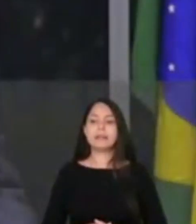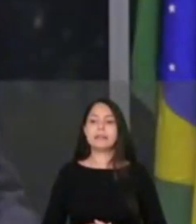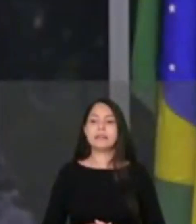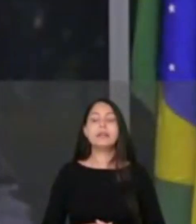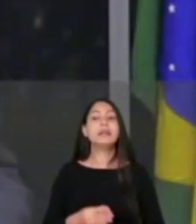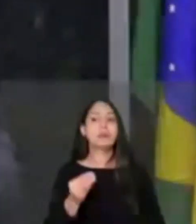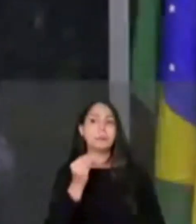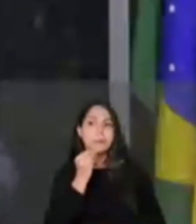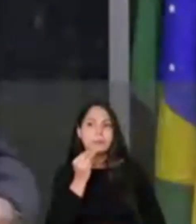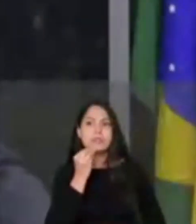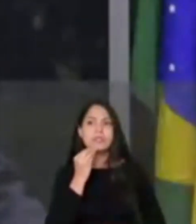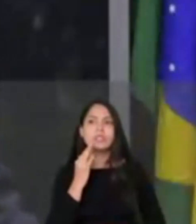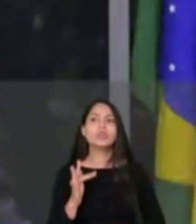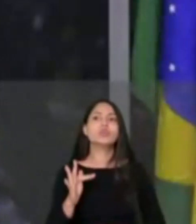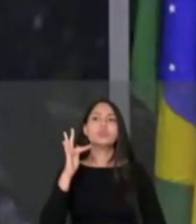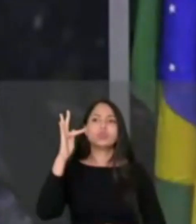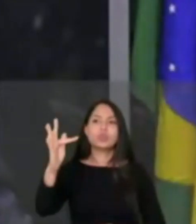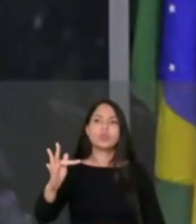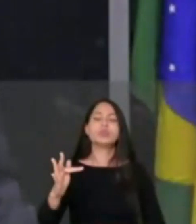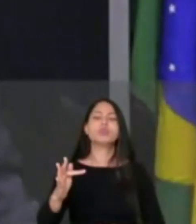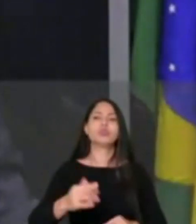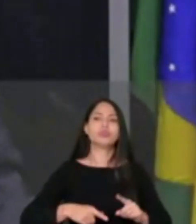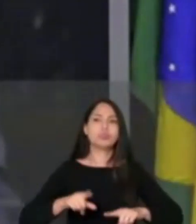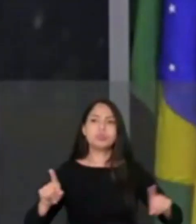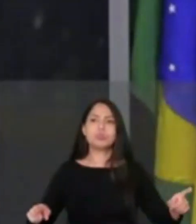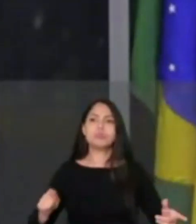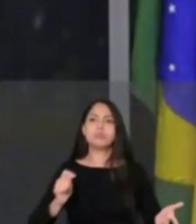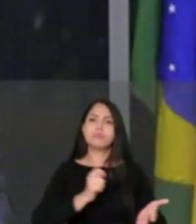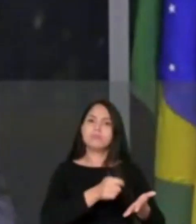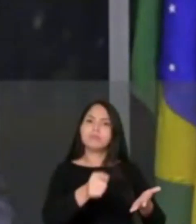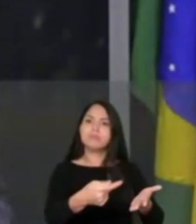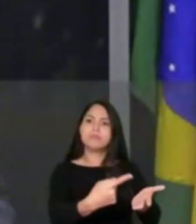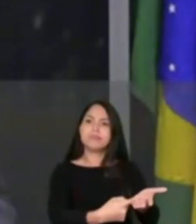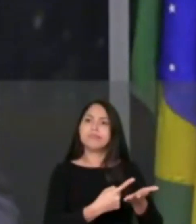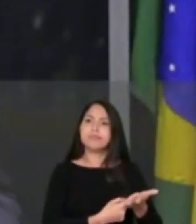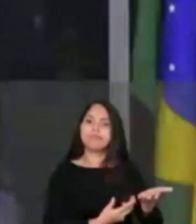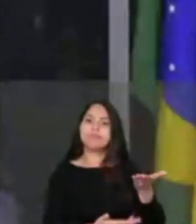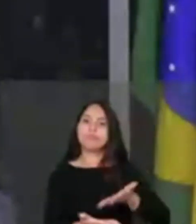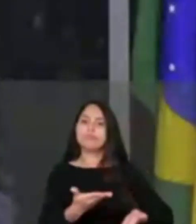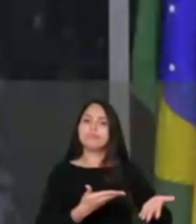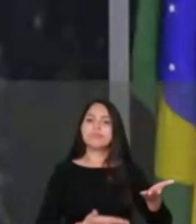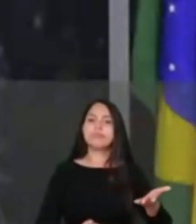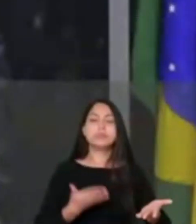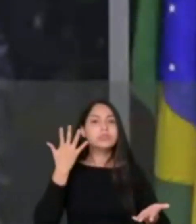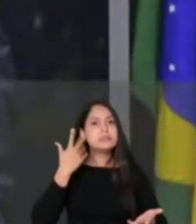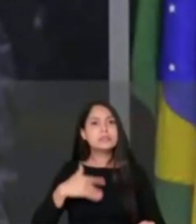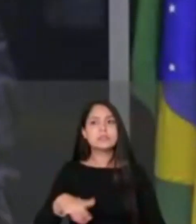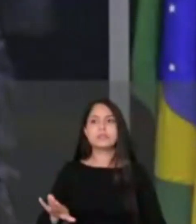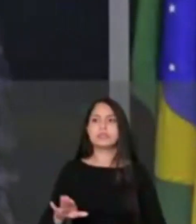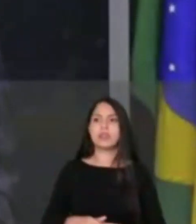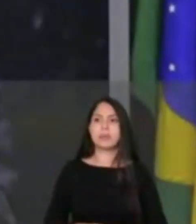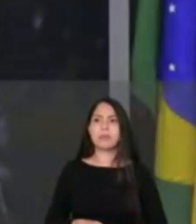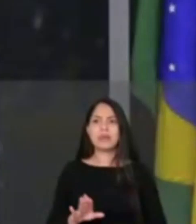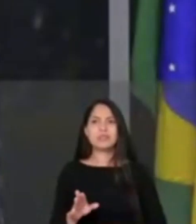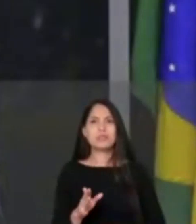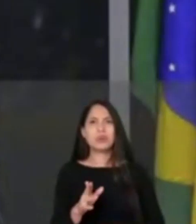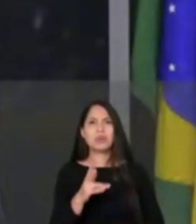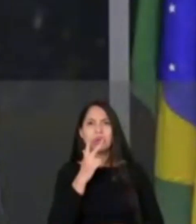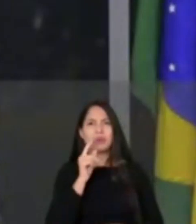ser sujeitos a algum tipo de renegociação, como acontece normalmente, mas foi um perdão de quase